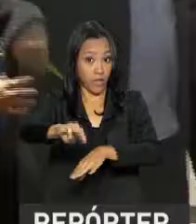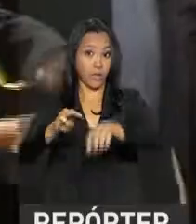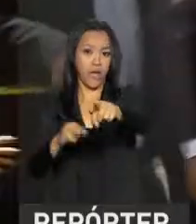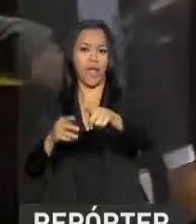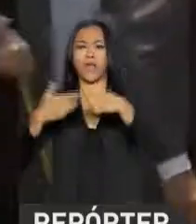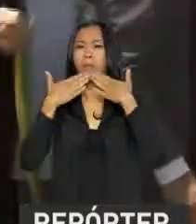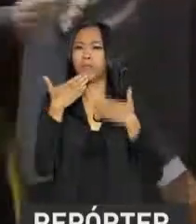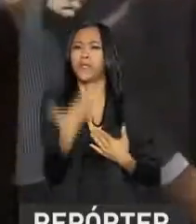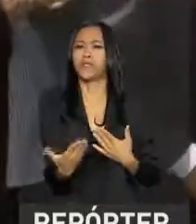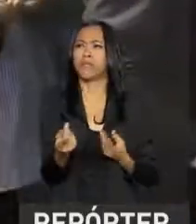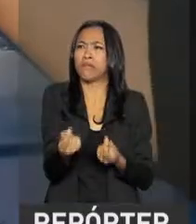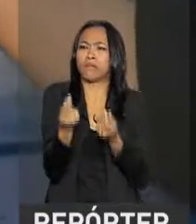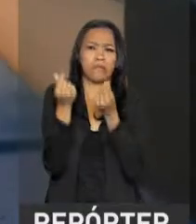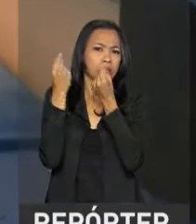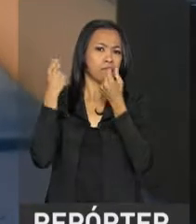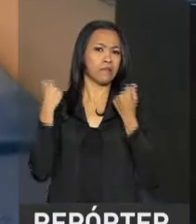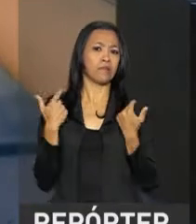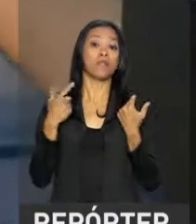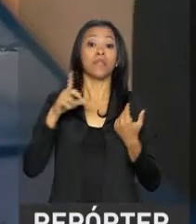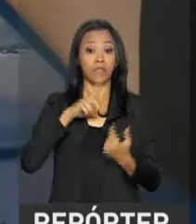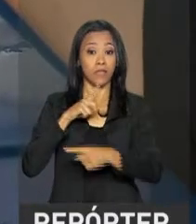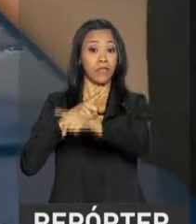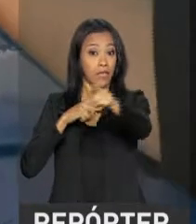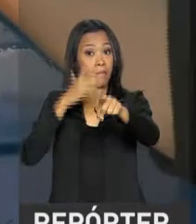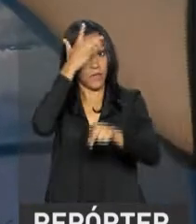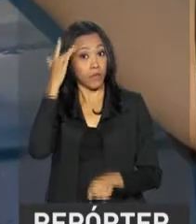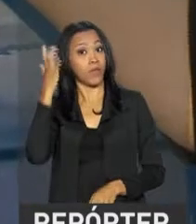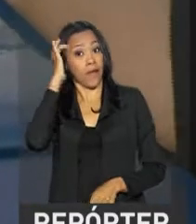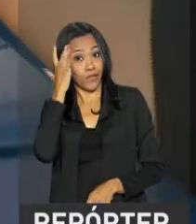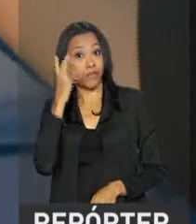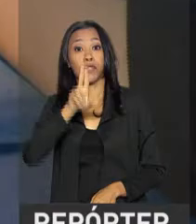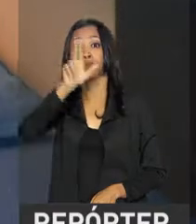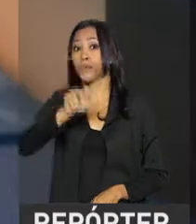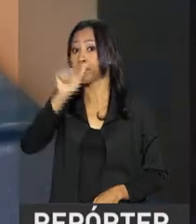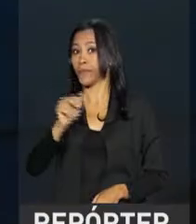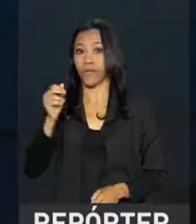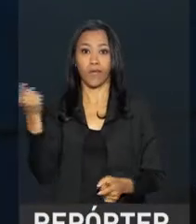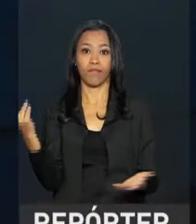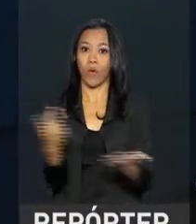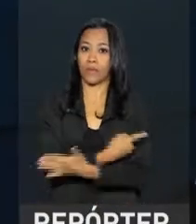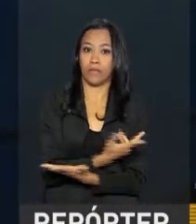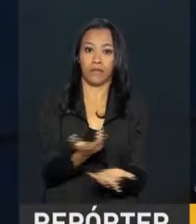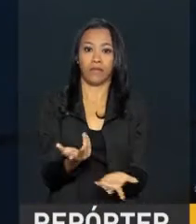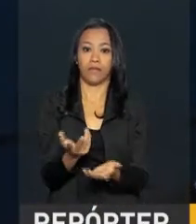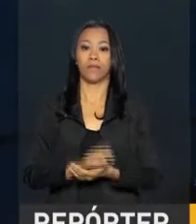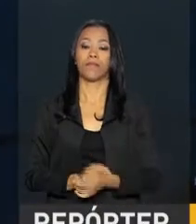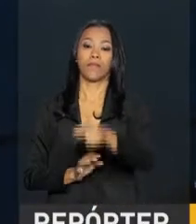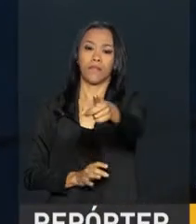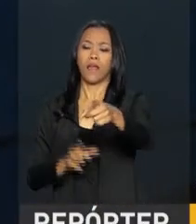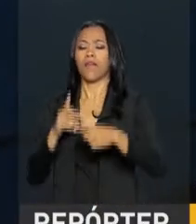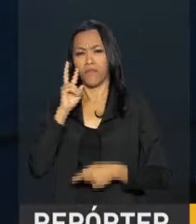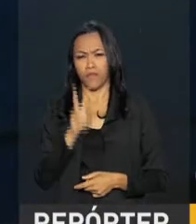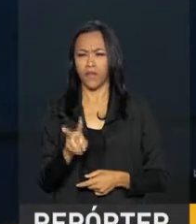população que agora se concretiza. E tem gente que achava que o projeto nunca fosse sair do papel. A gente mesmo, motorista, duvidamos